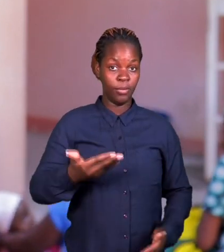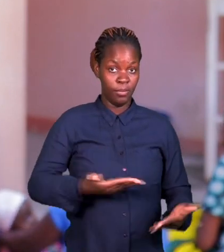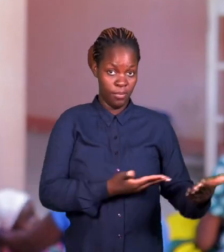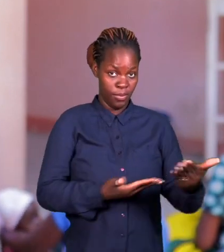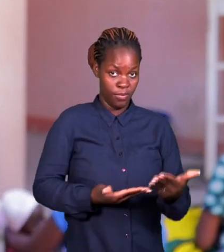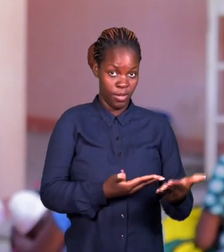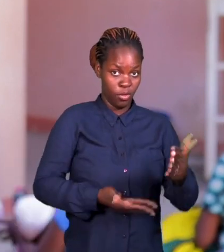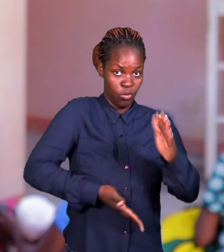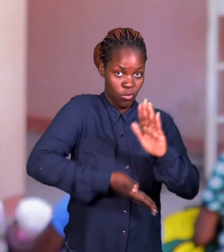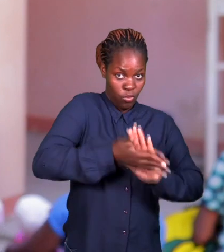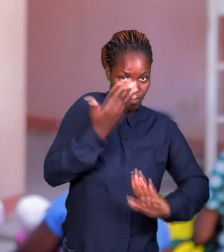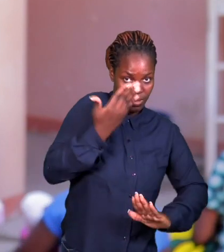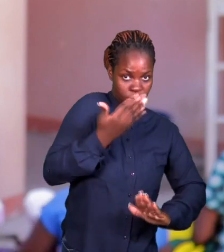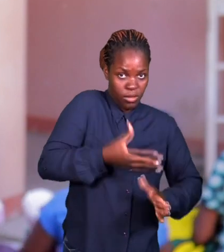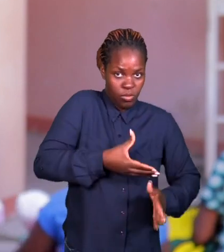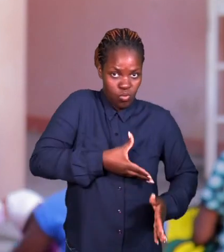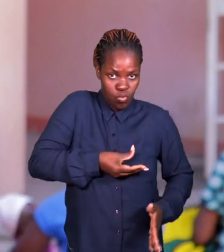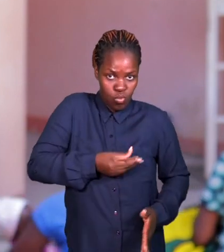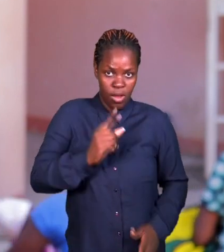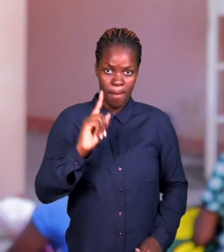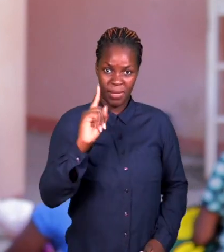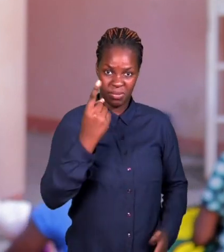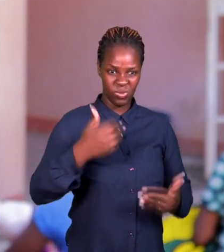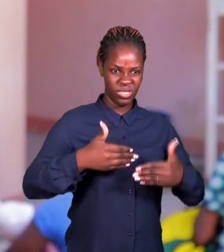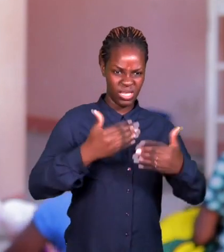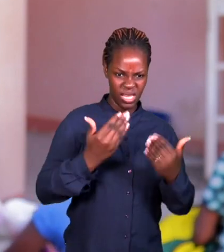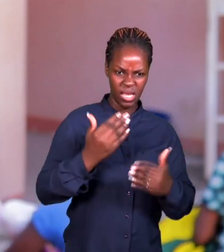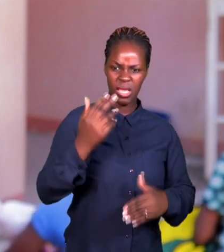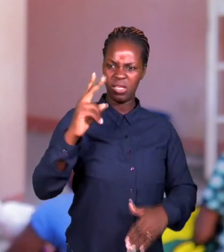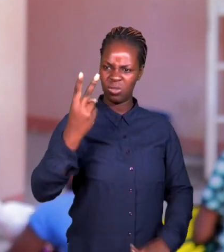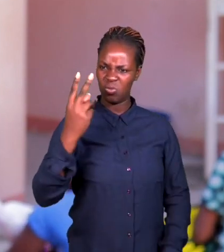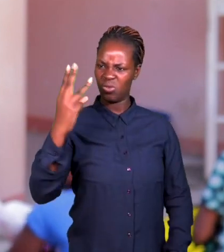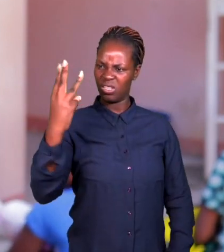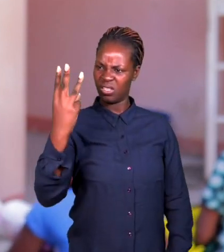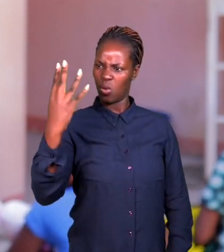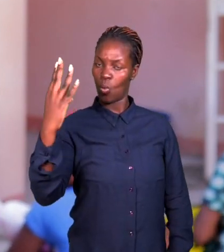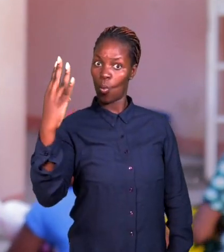O colostro é o leite que é mais nutritivo.